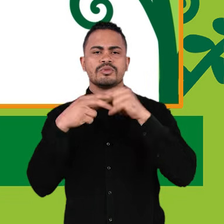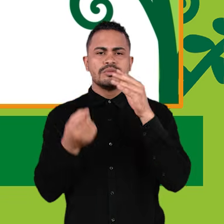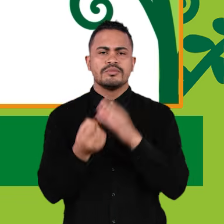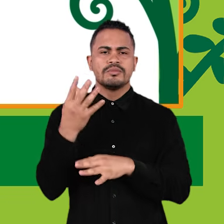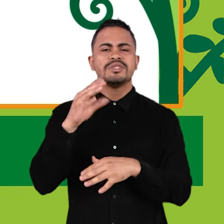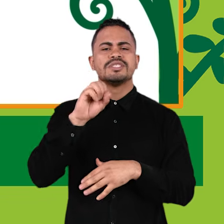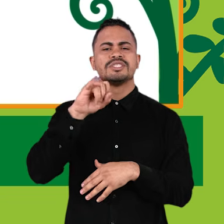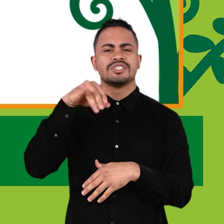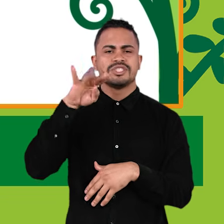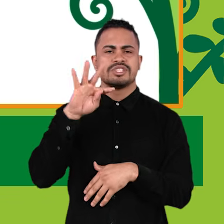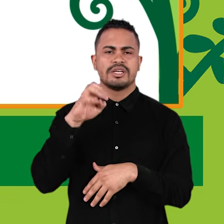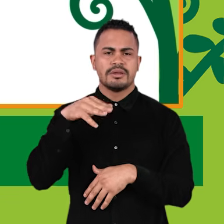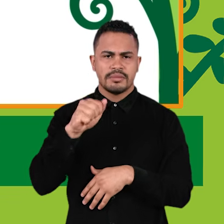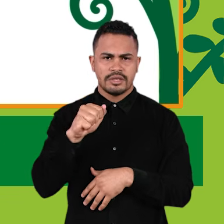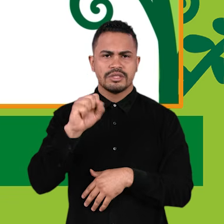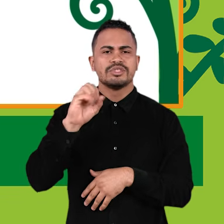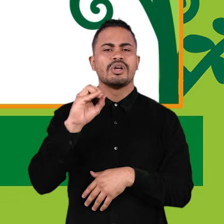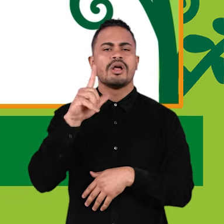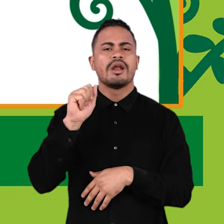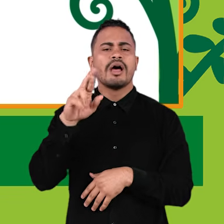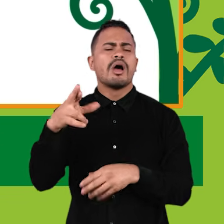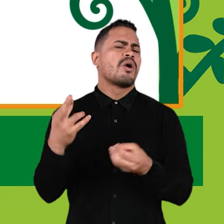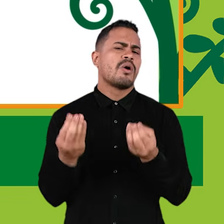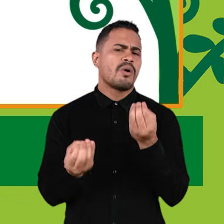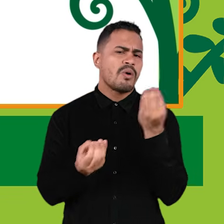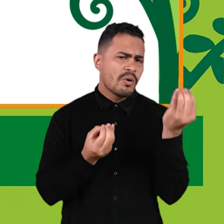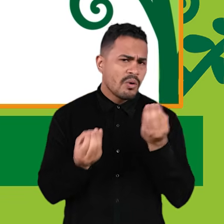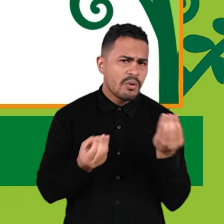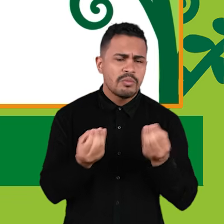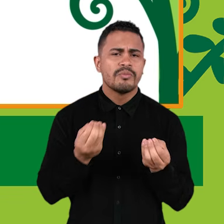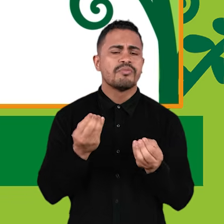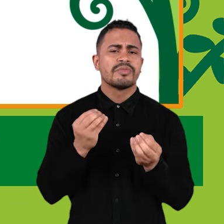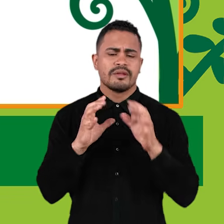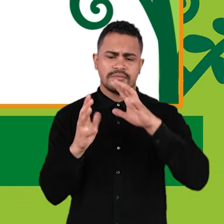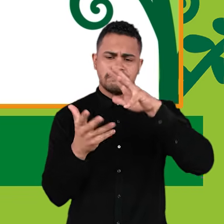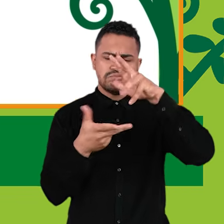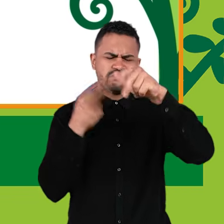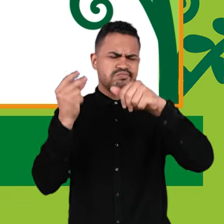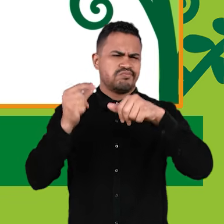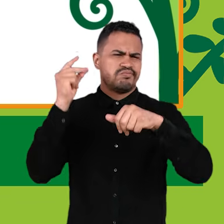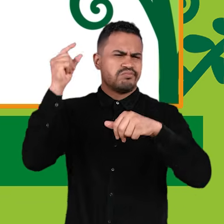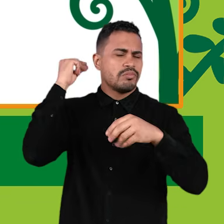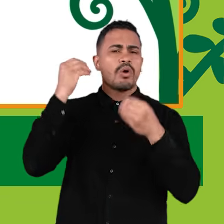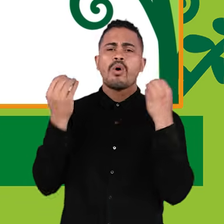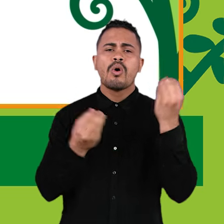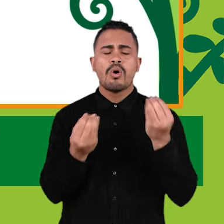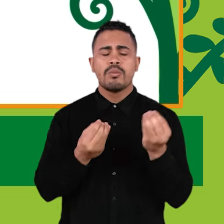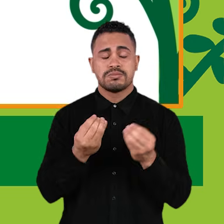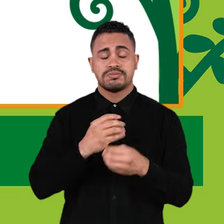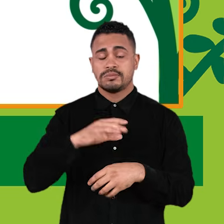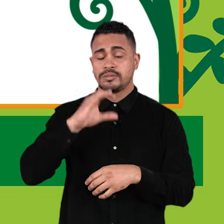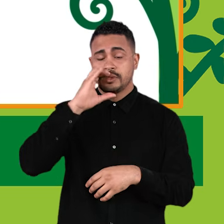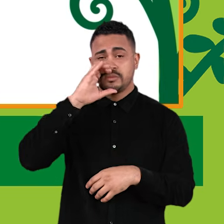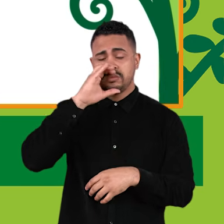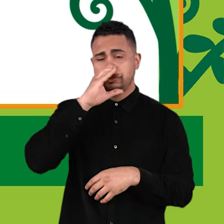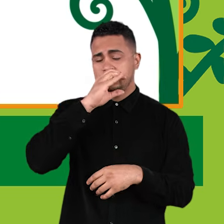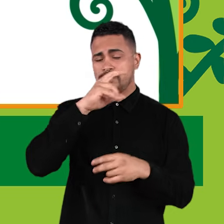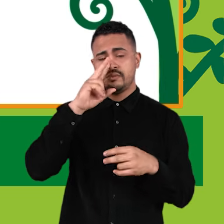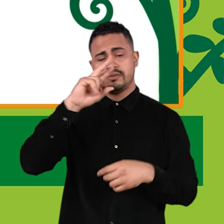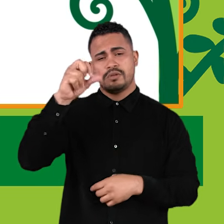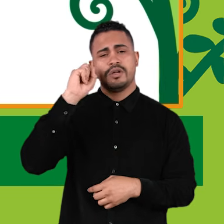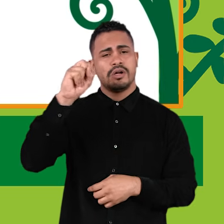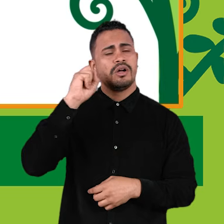nosso sistema solar. Como é que era a Terra primitiva? Nosso planeta, ele era uma bola de lava incandescente. Você tinha